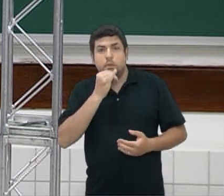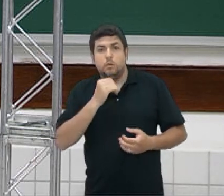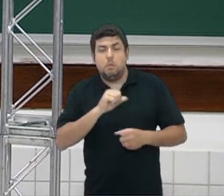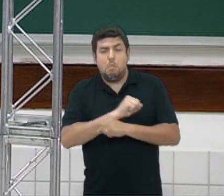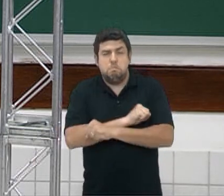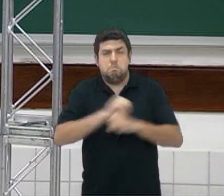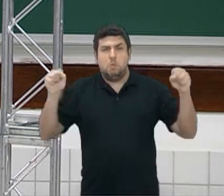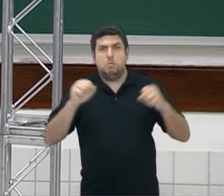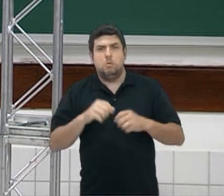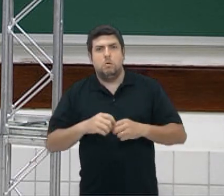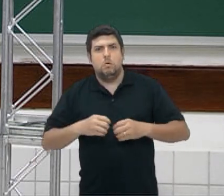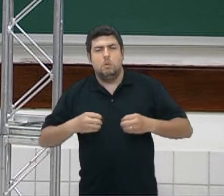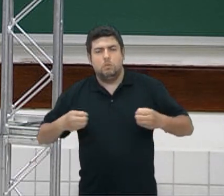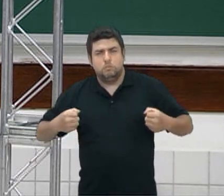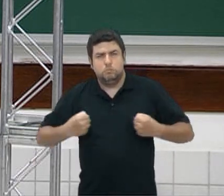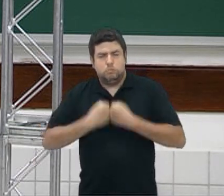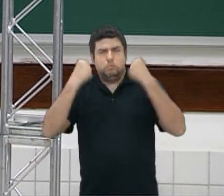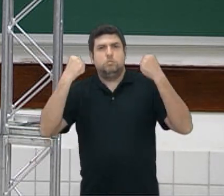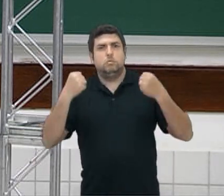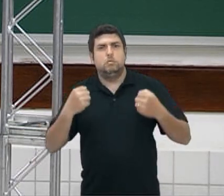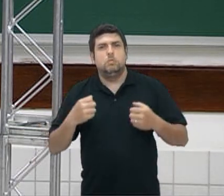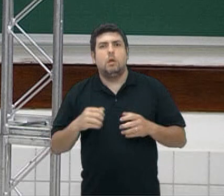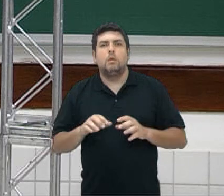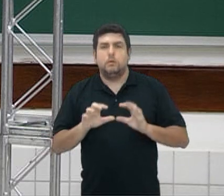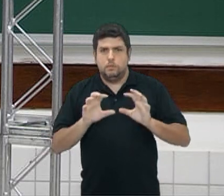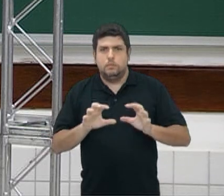explosões e assim por diante, certo?